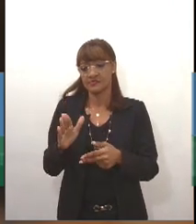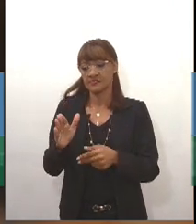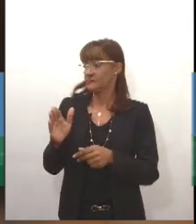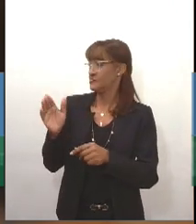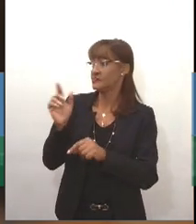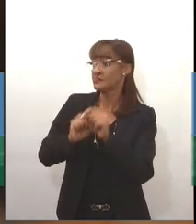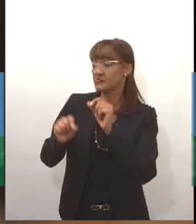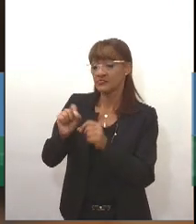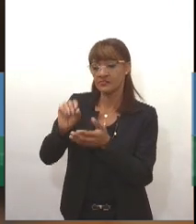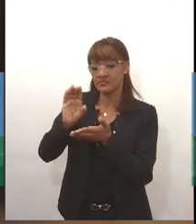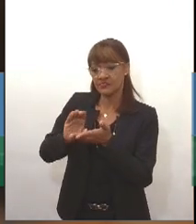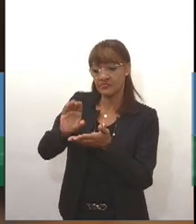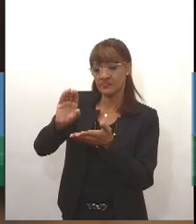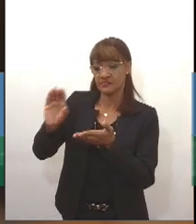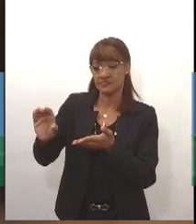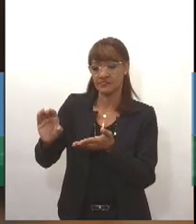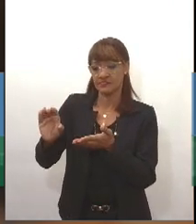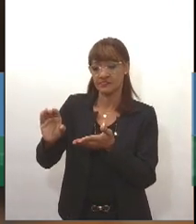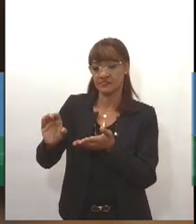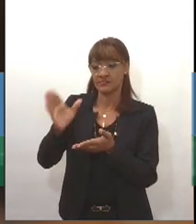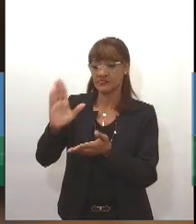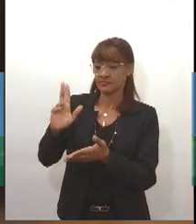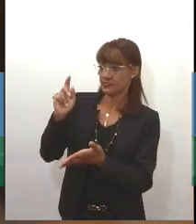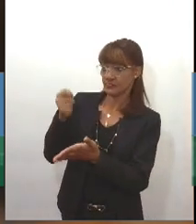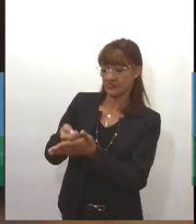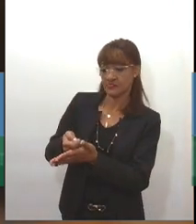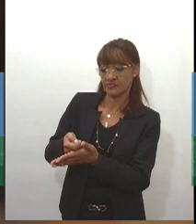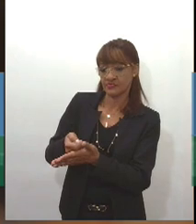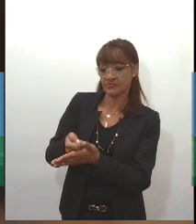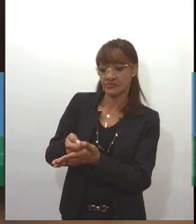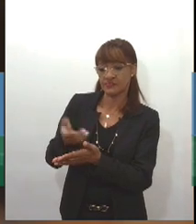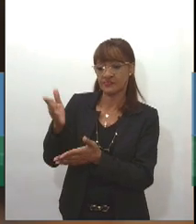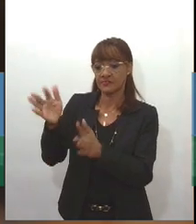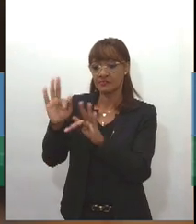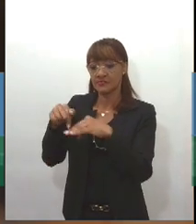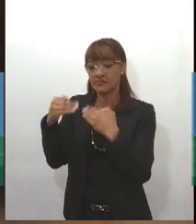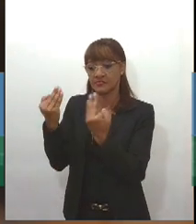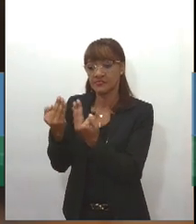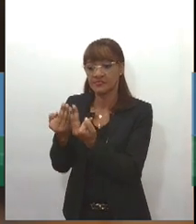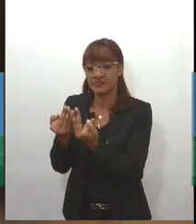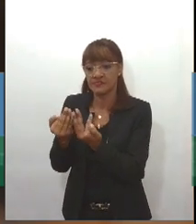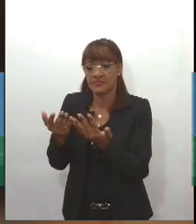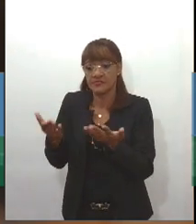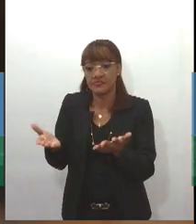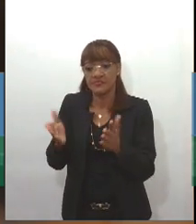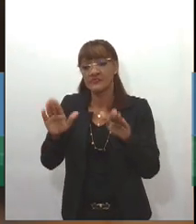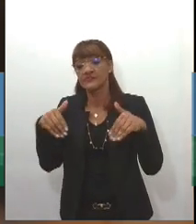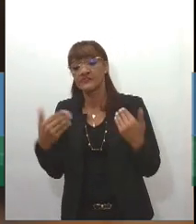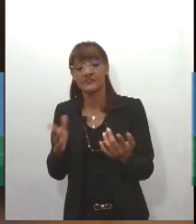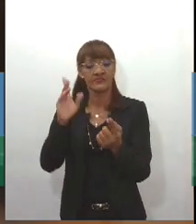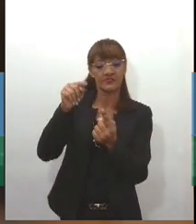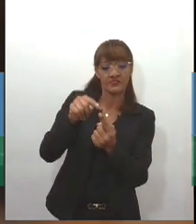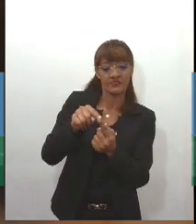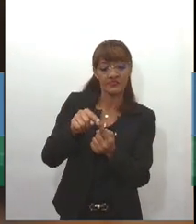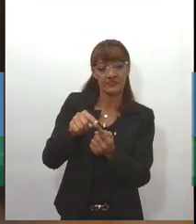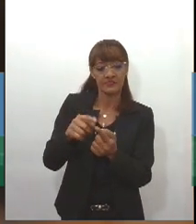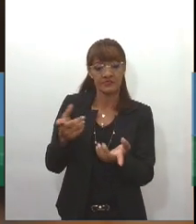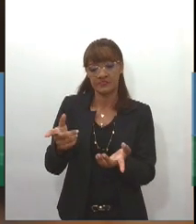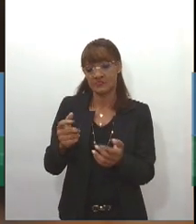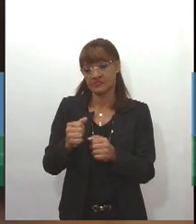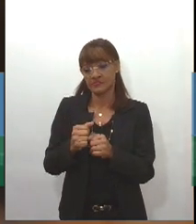o imposto pago para as famílias de baixa renda Qual é o objetivo disso dá mais progressividade ao